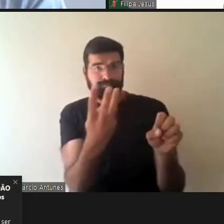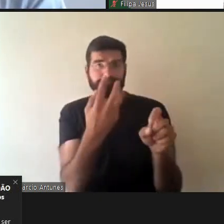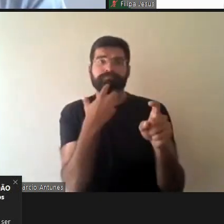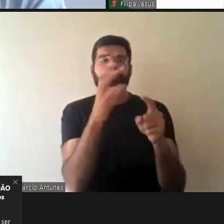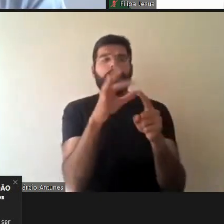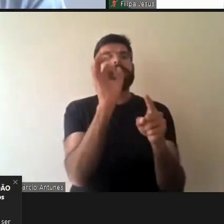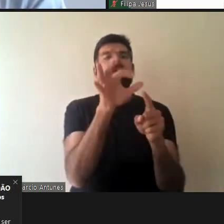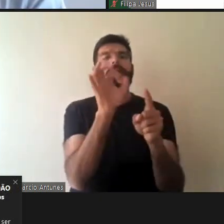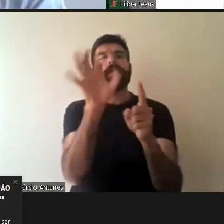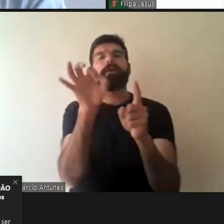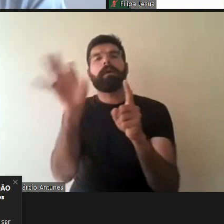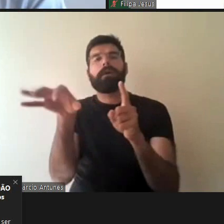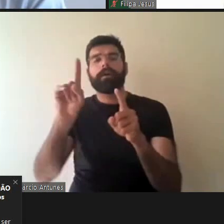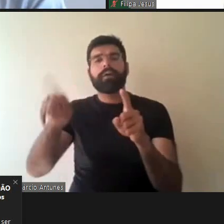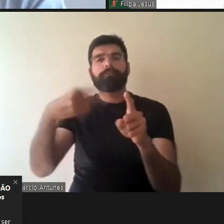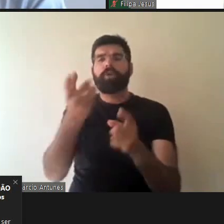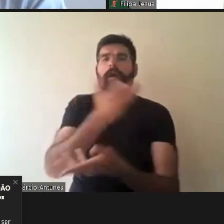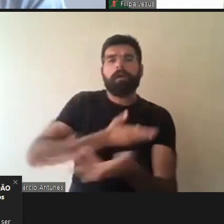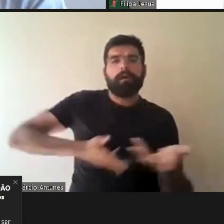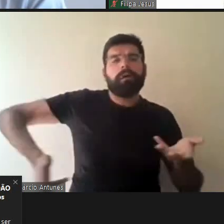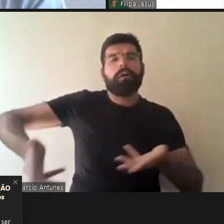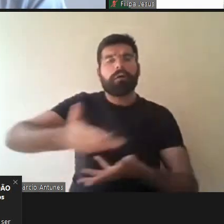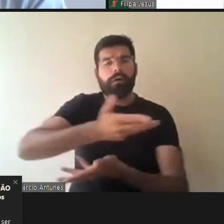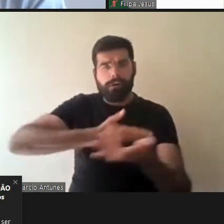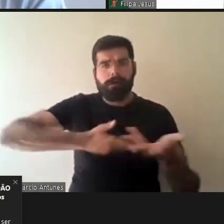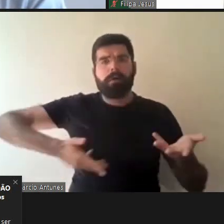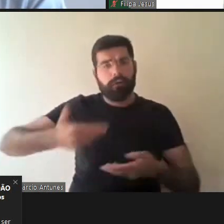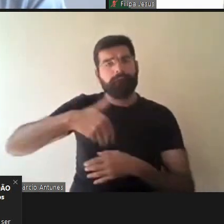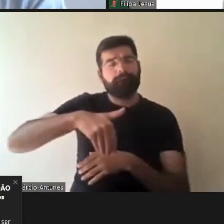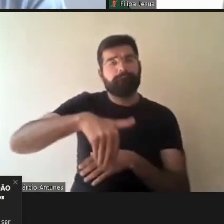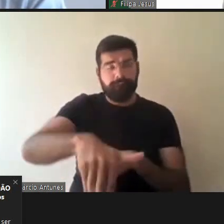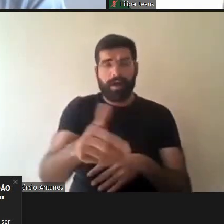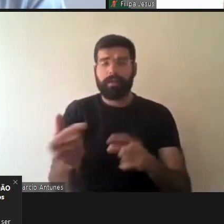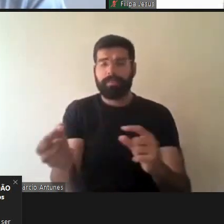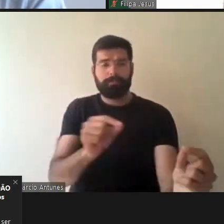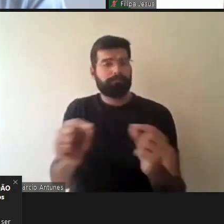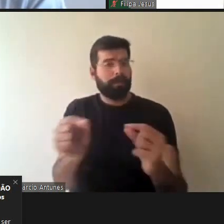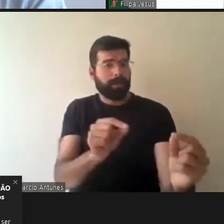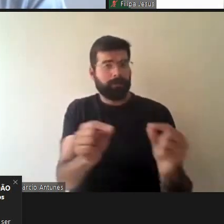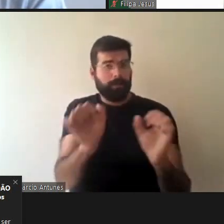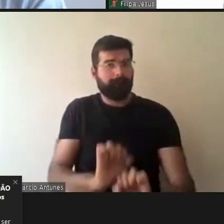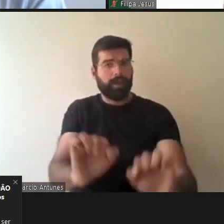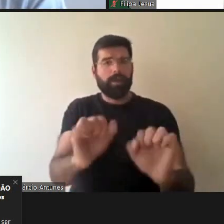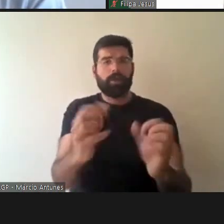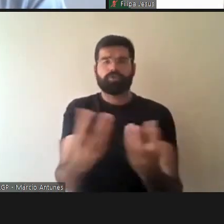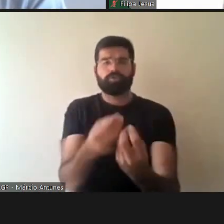então a partilha do debate em si com o público.